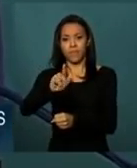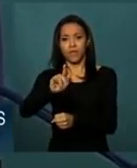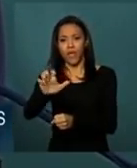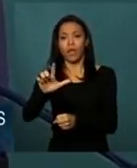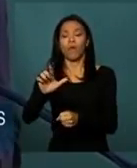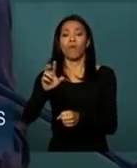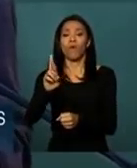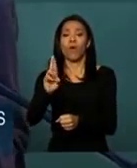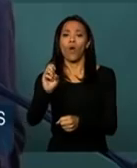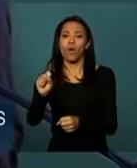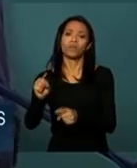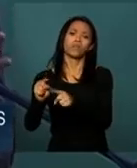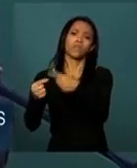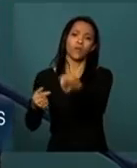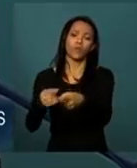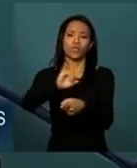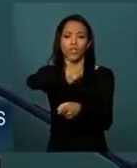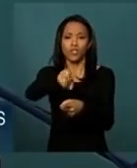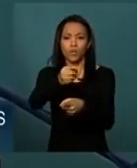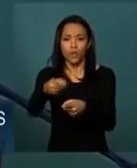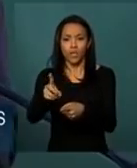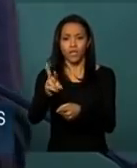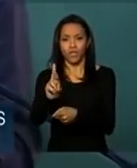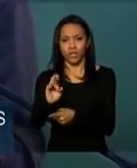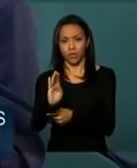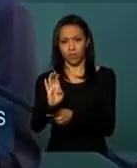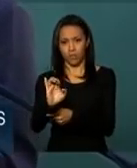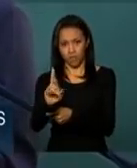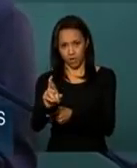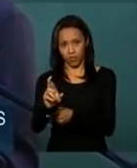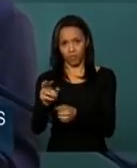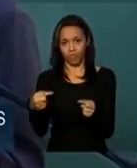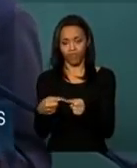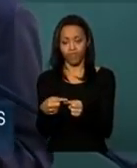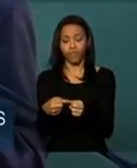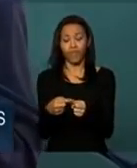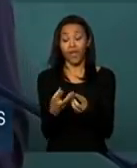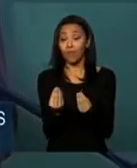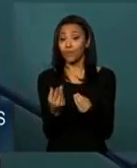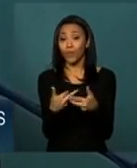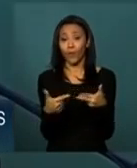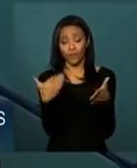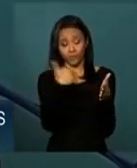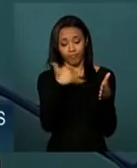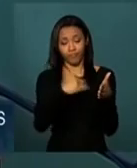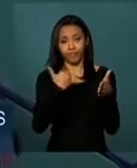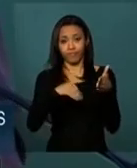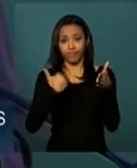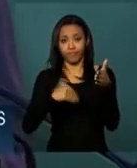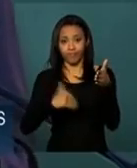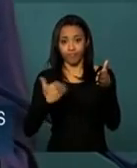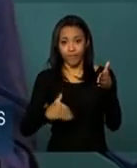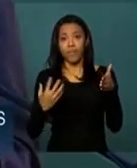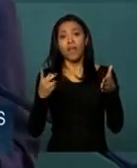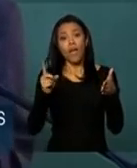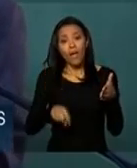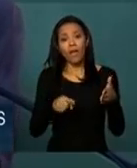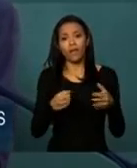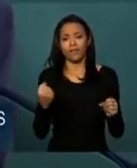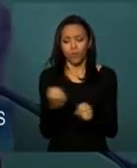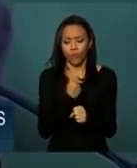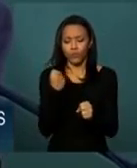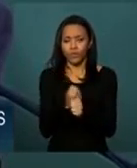Joaquim Ribeiro. Essas obras, e é importante explicar porque é muita coisa, são obras que se complementam. Nós